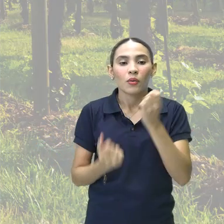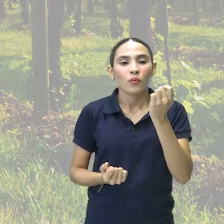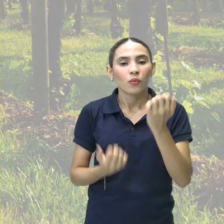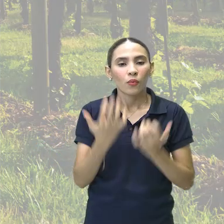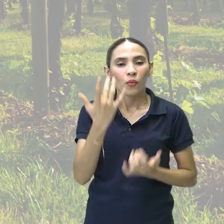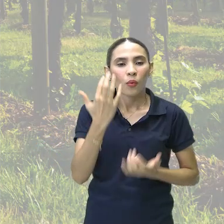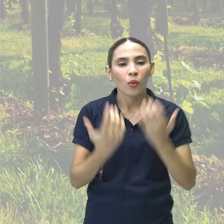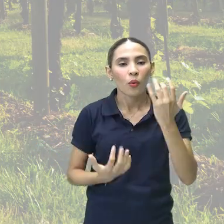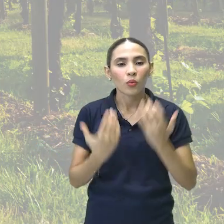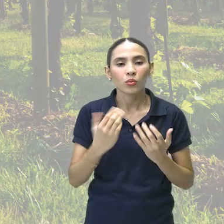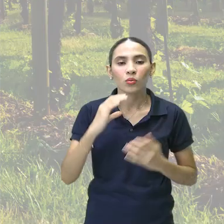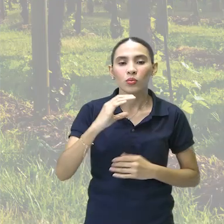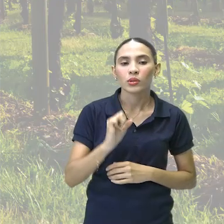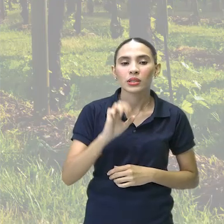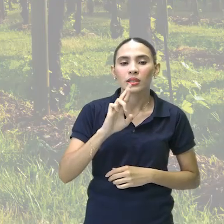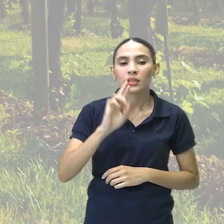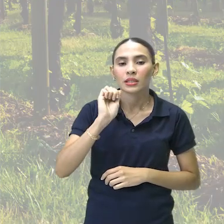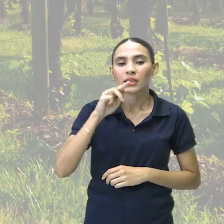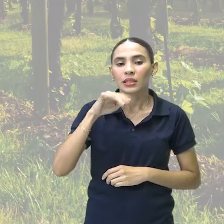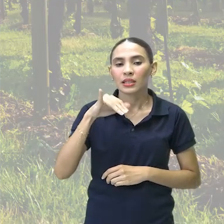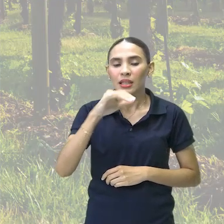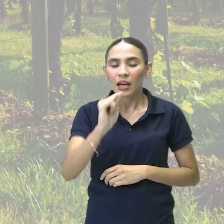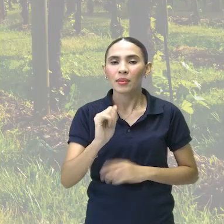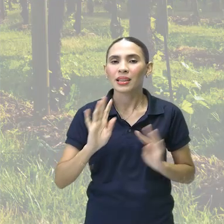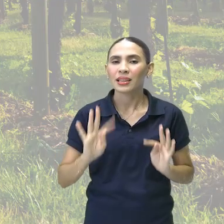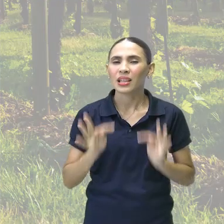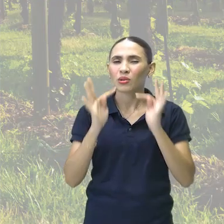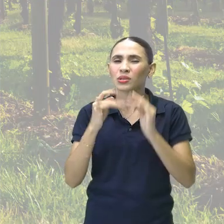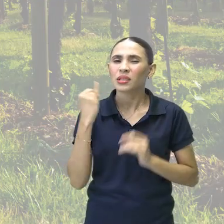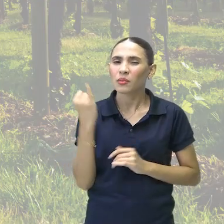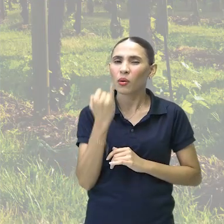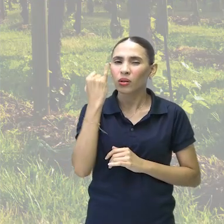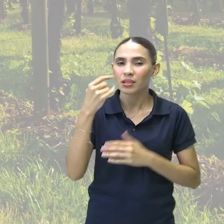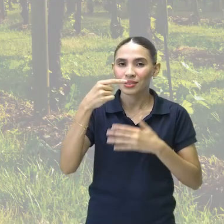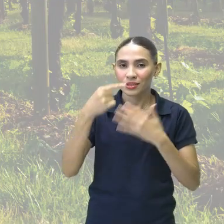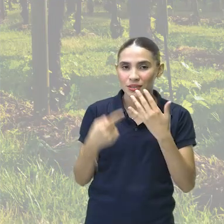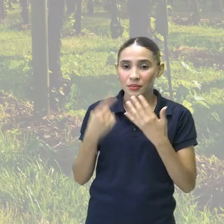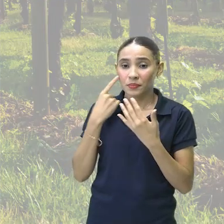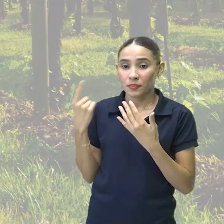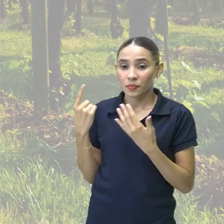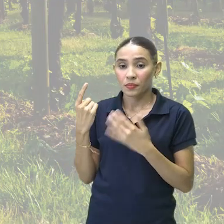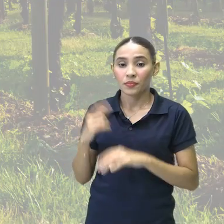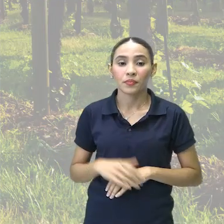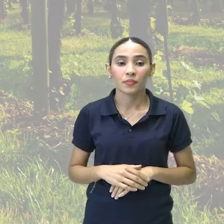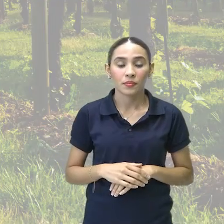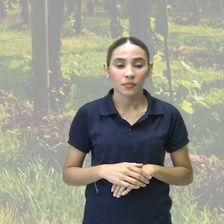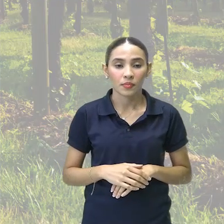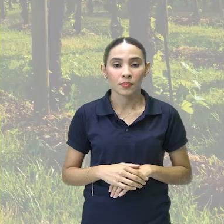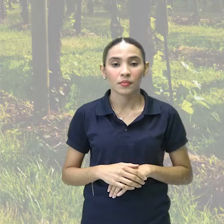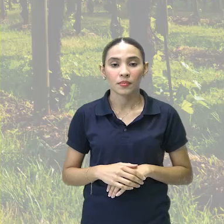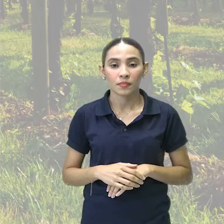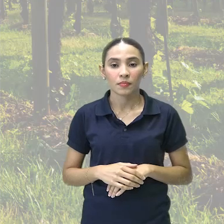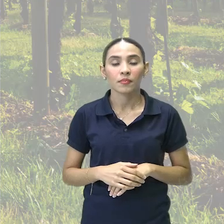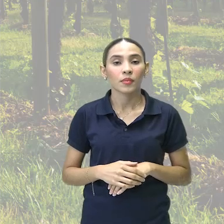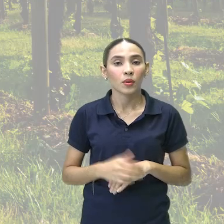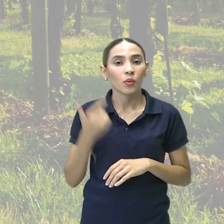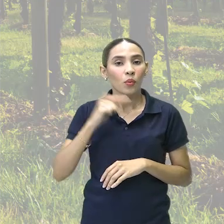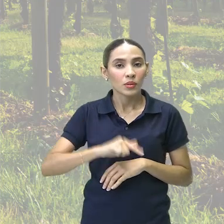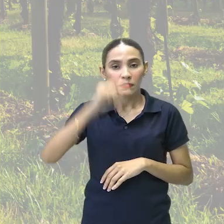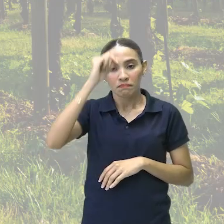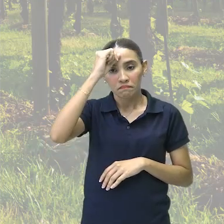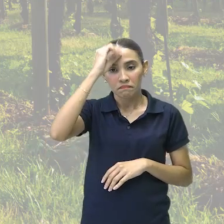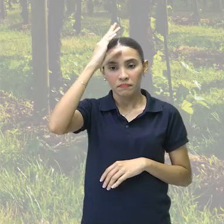né? Estou pontuando para vocês algumas tecnologias bem importantes para a gente chegar até onde a gente precisa para o